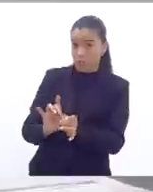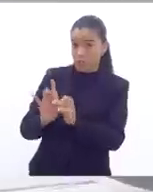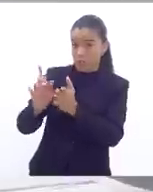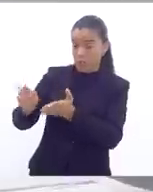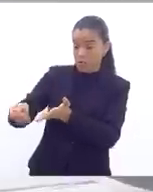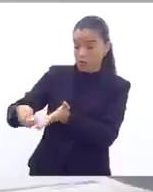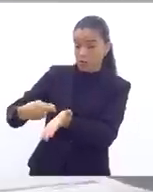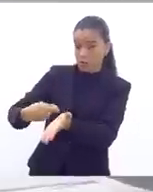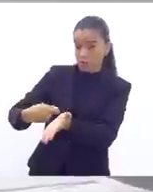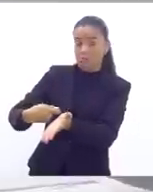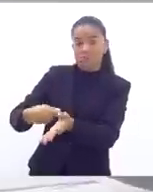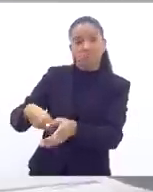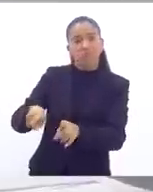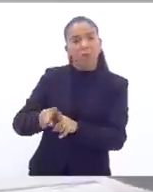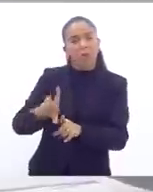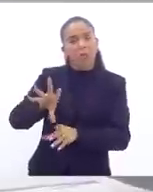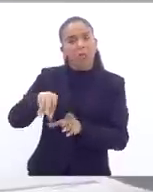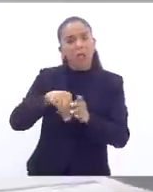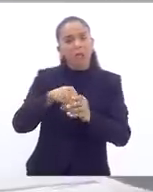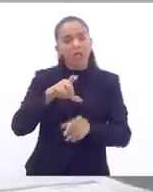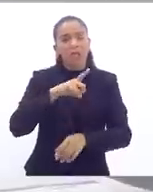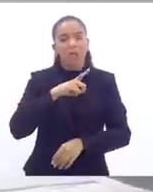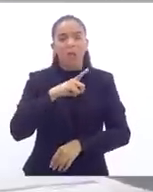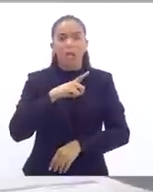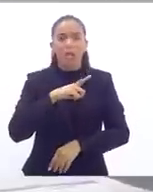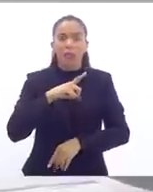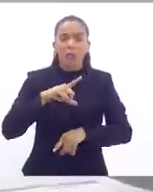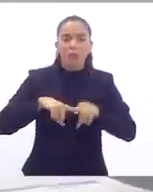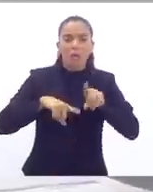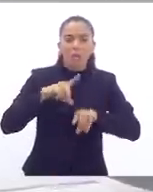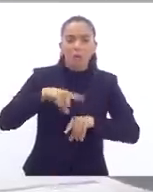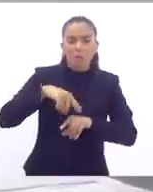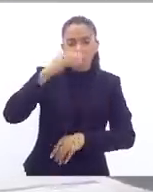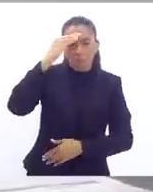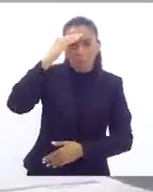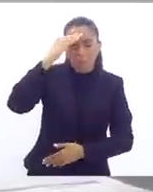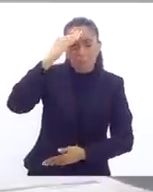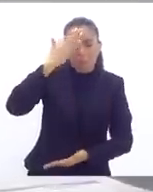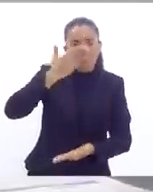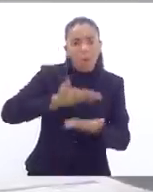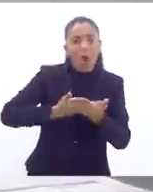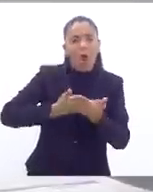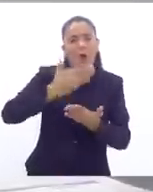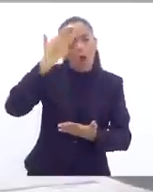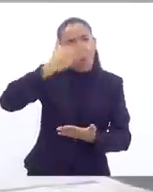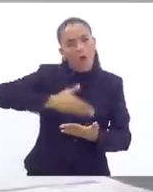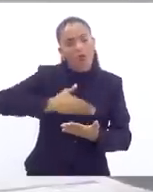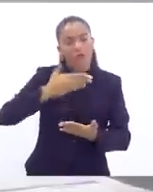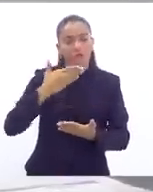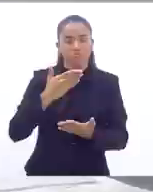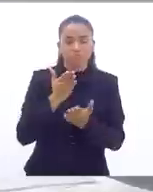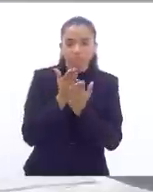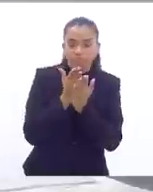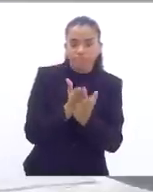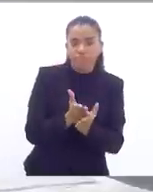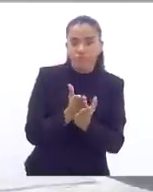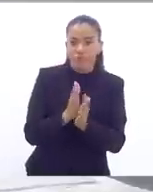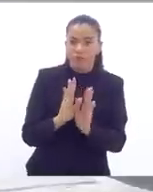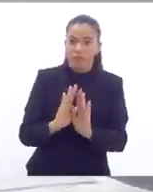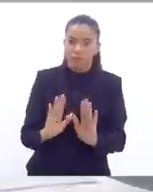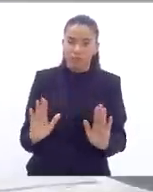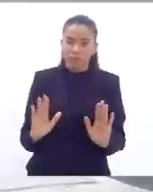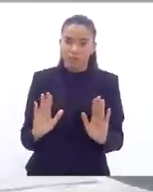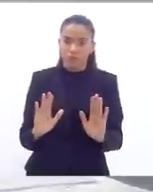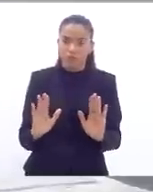sanção Já guarda materialidade no cumprimento do mesmo isto tá fora de